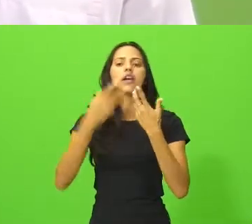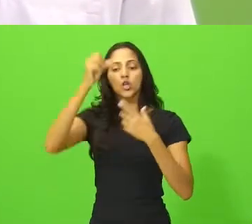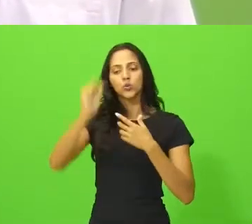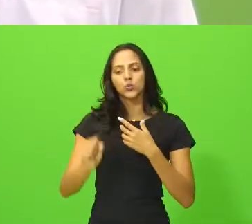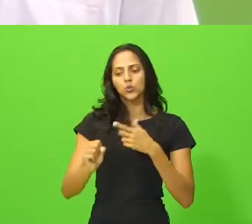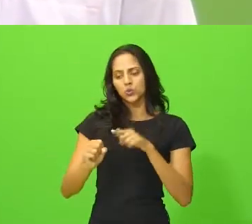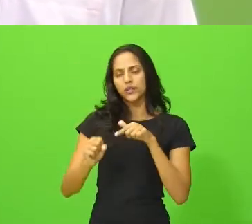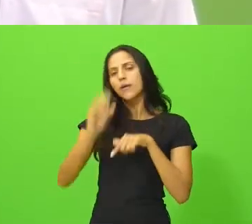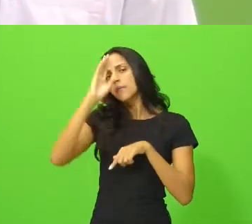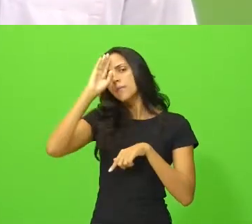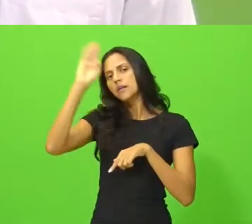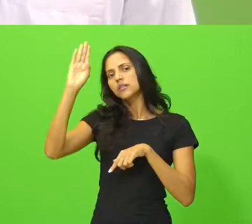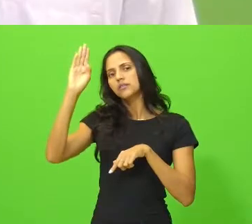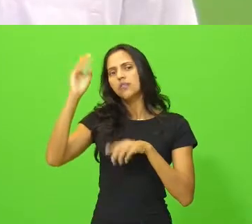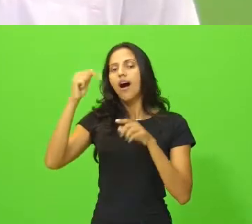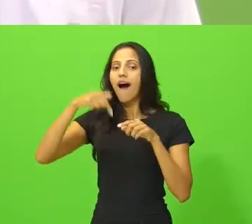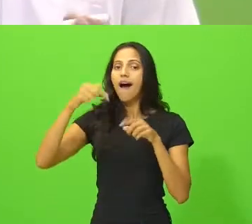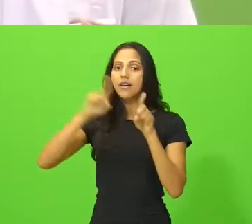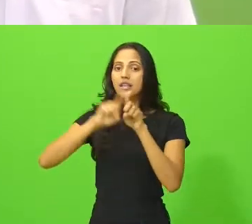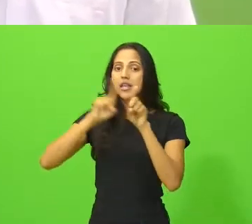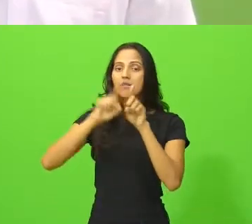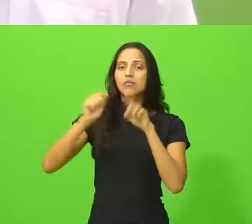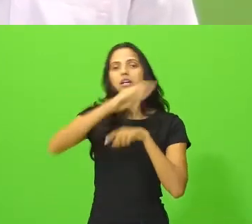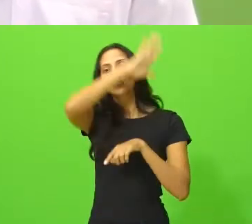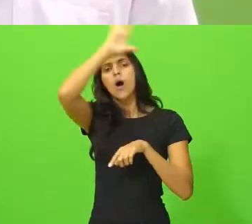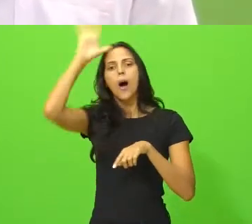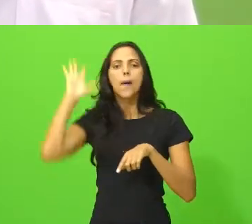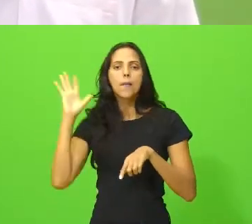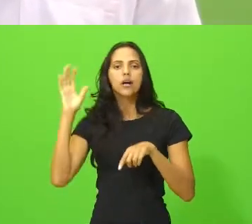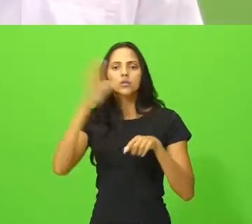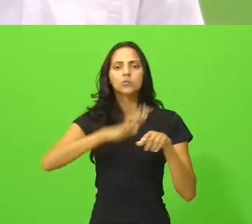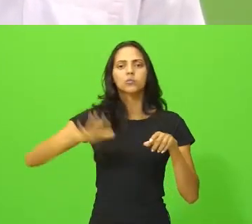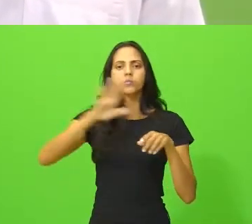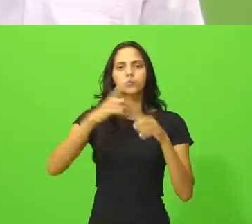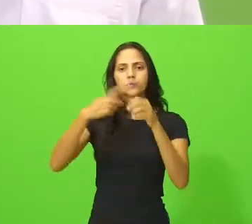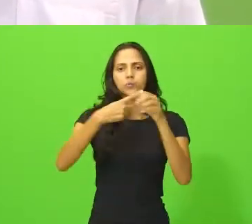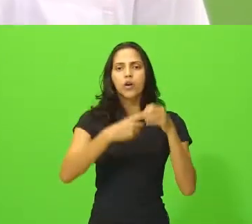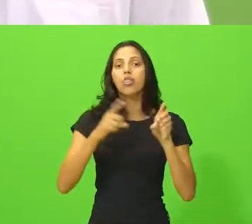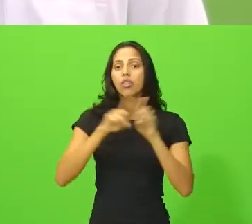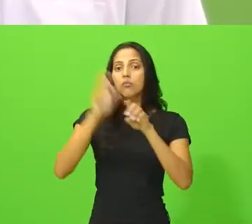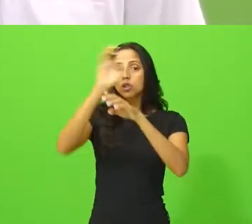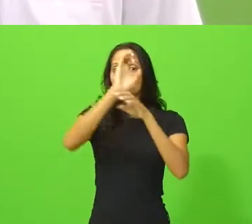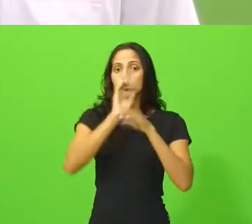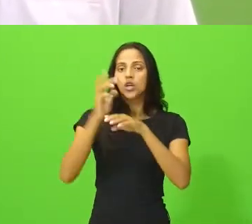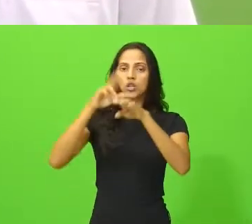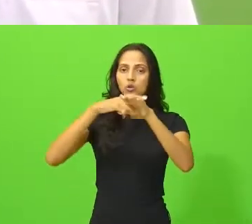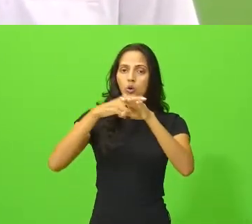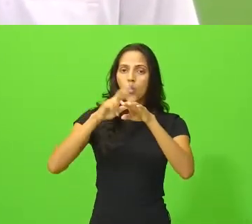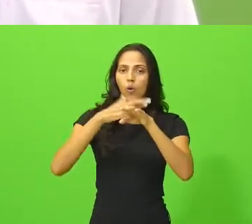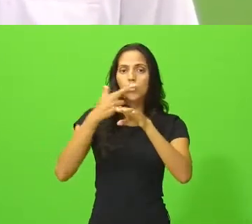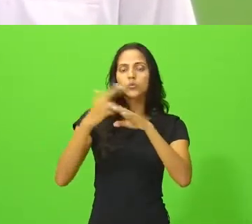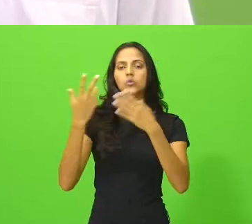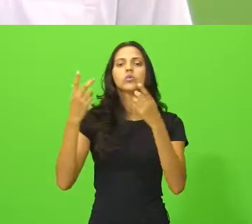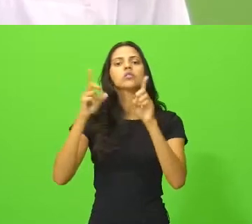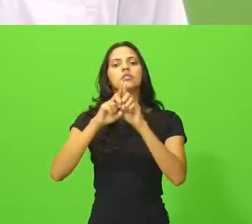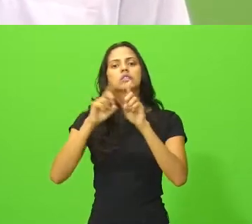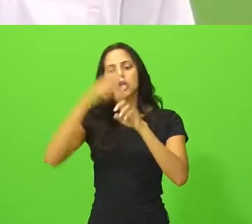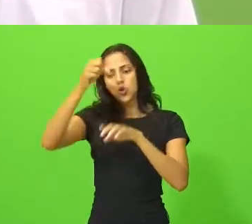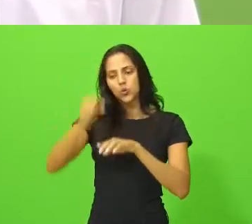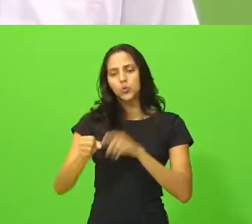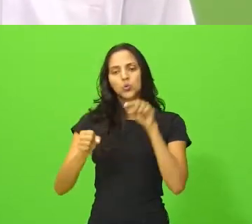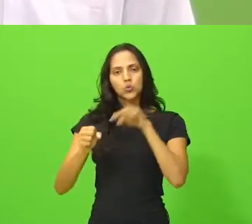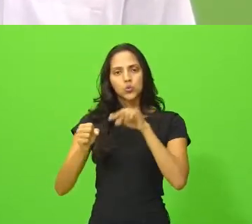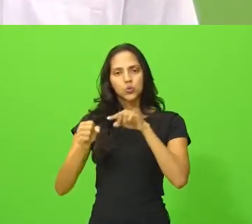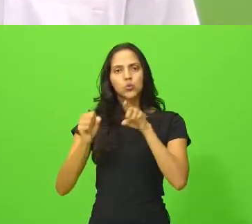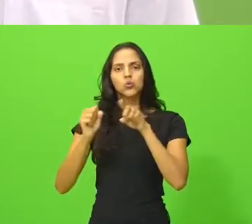no sul do estado do Amazonas, em parte do território do estado de Rondônia e também toda essa região sul, essa parte